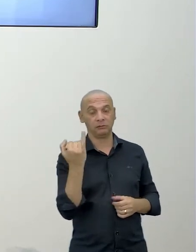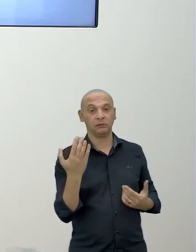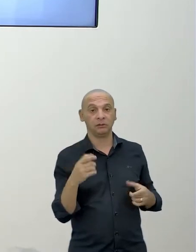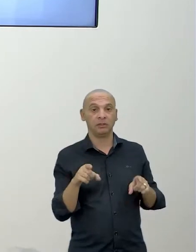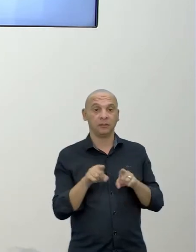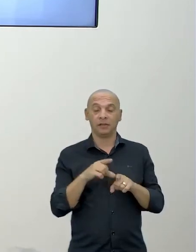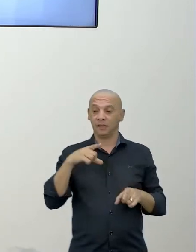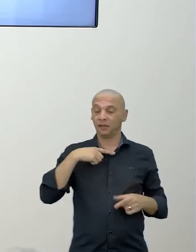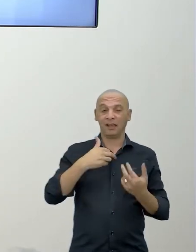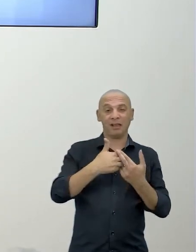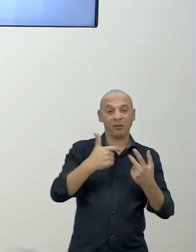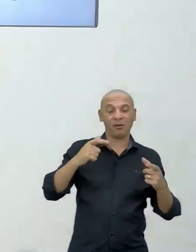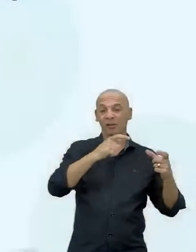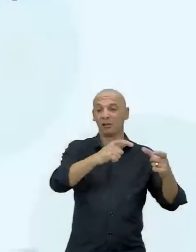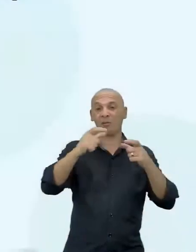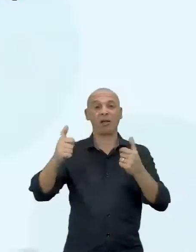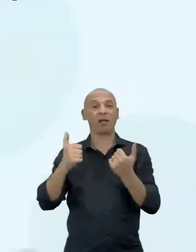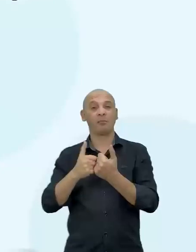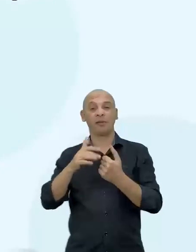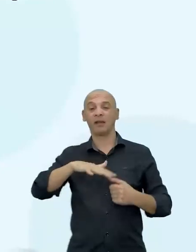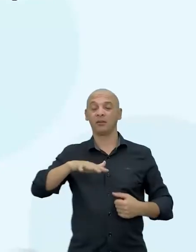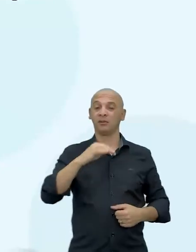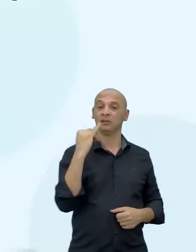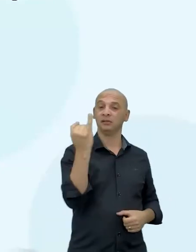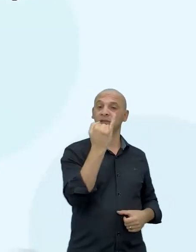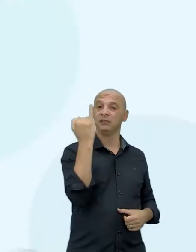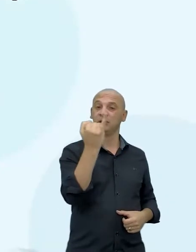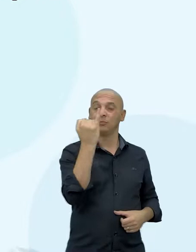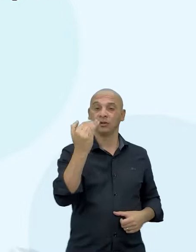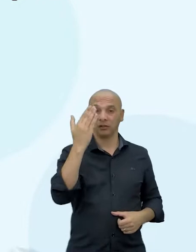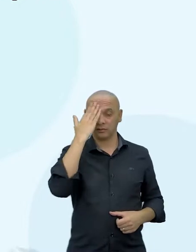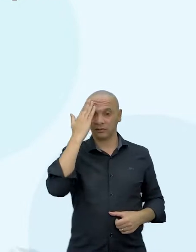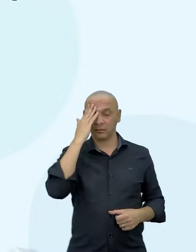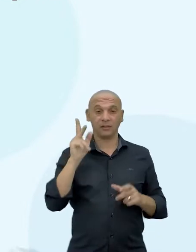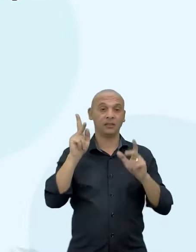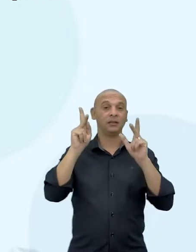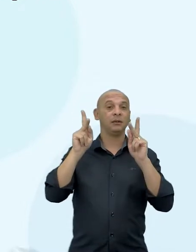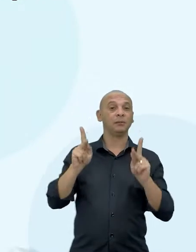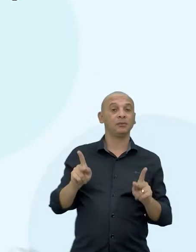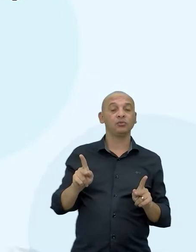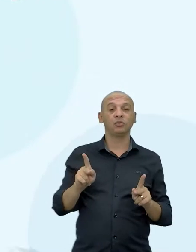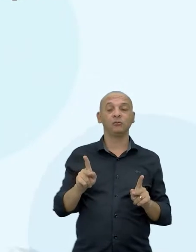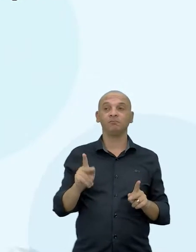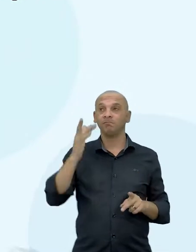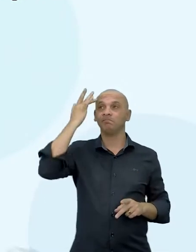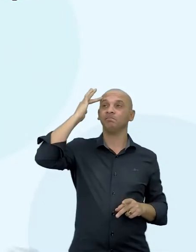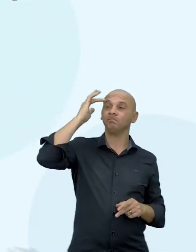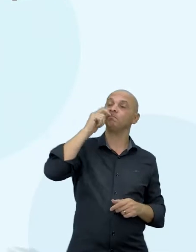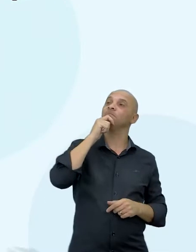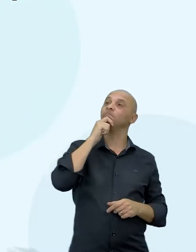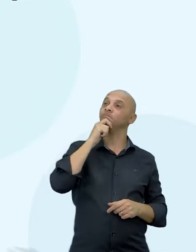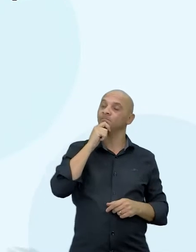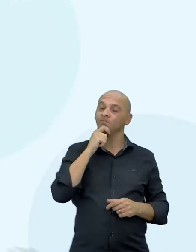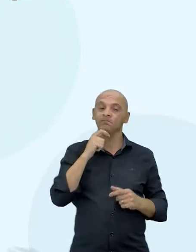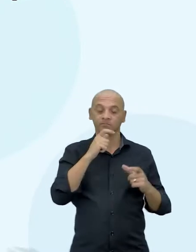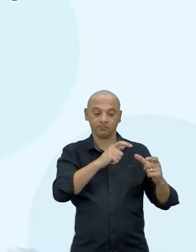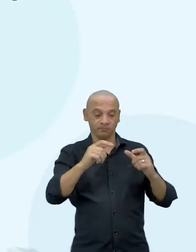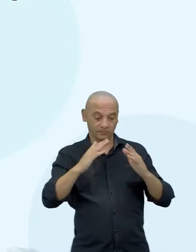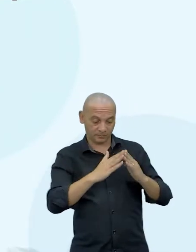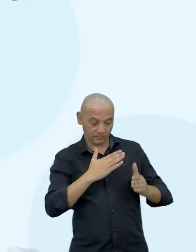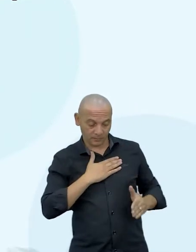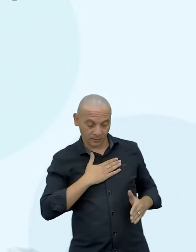tipo, né? Projetos de educação alimentar e nutricional, então será que existe alguma ação na sua região ou você acharia